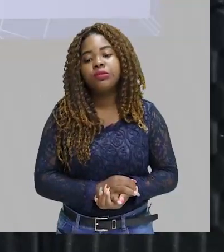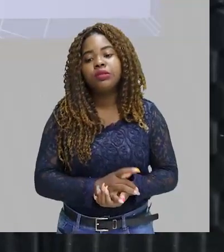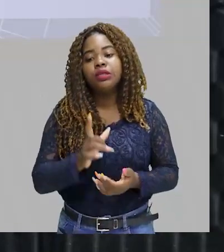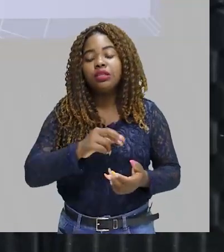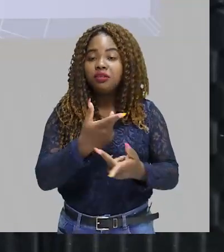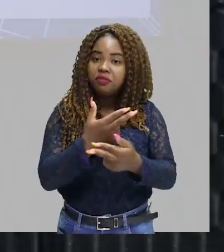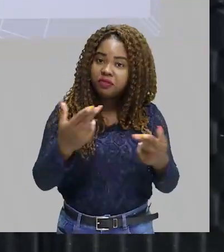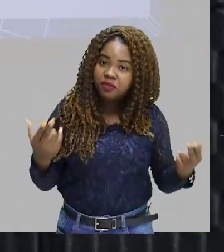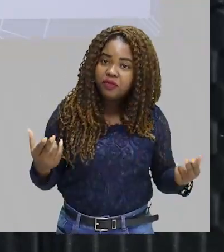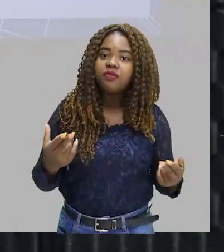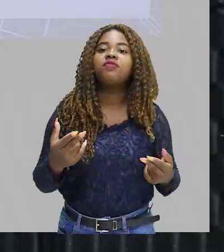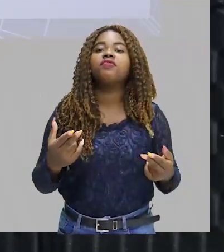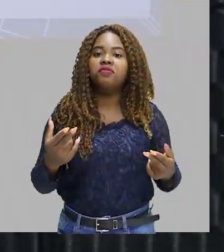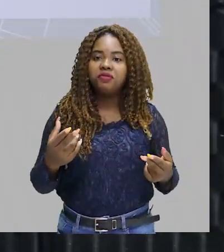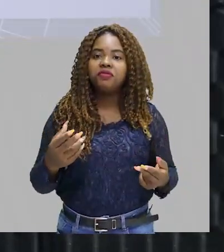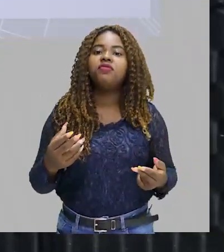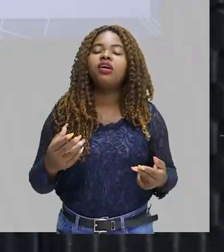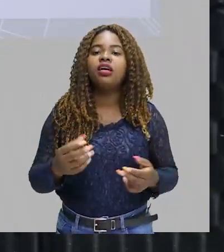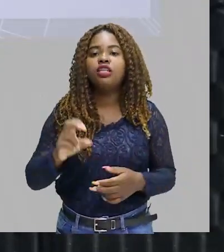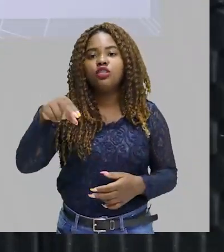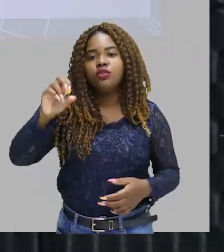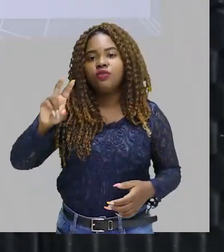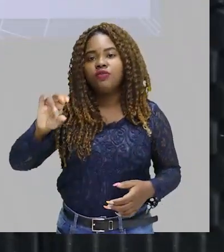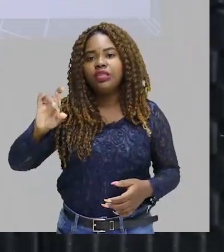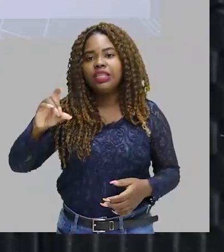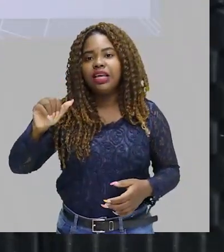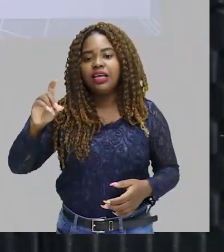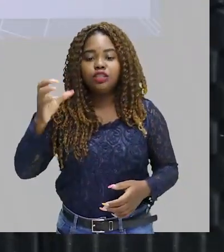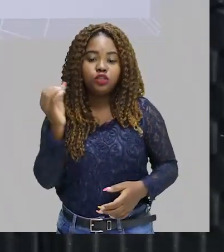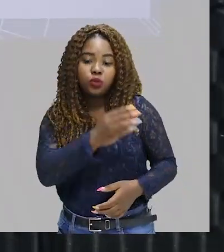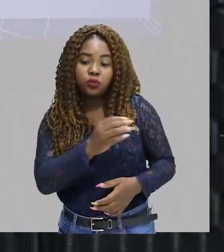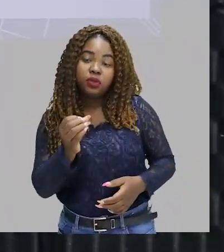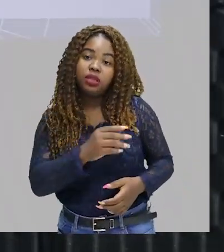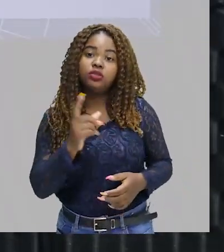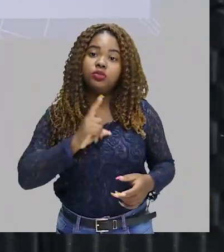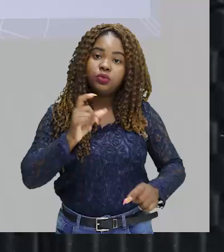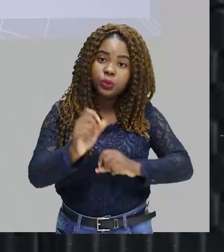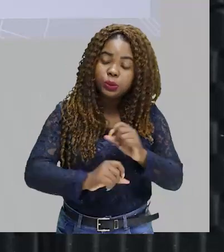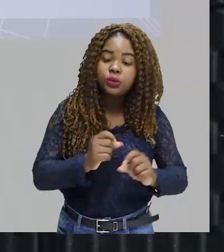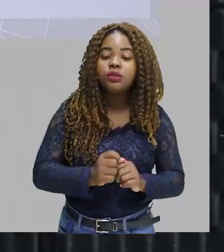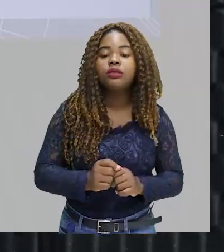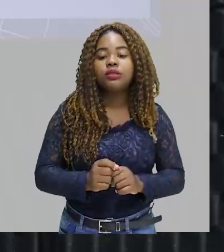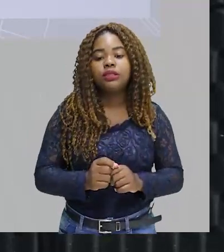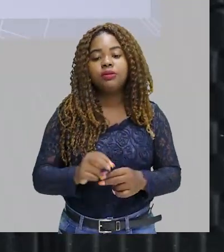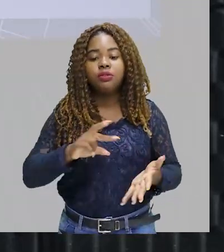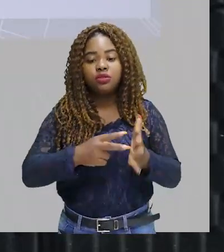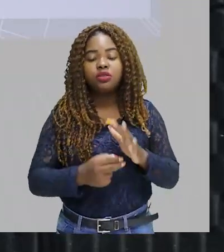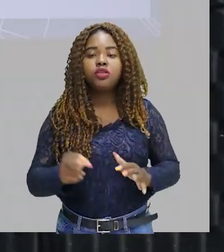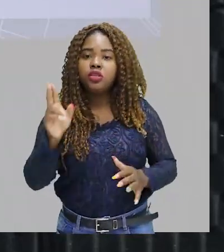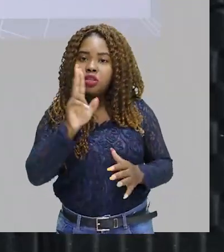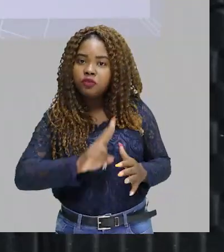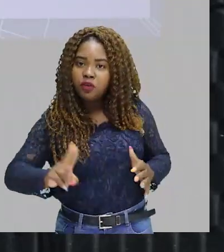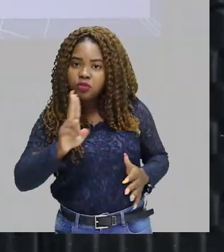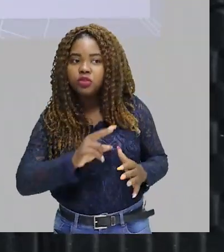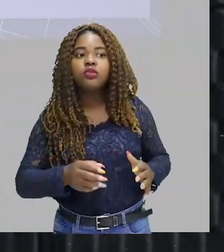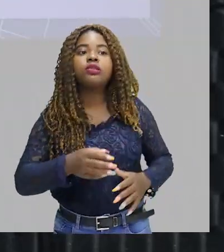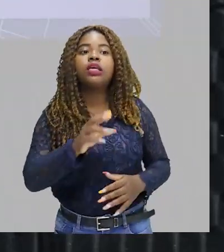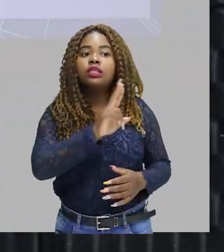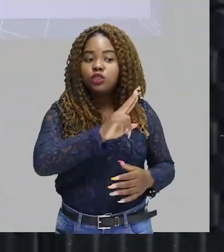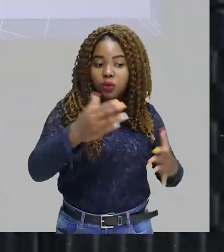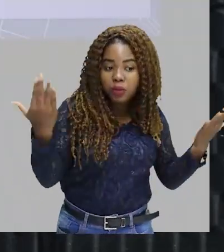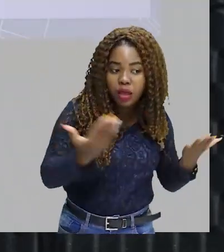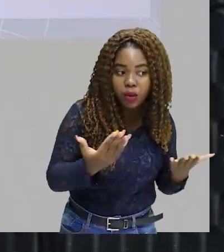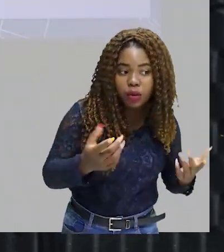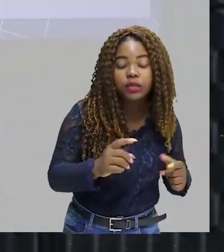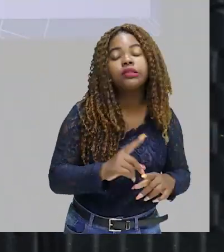muitas novidades, né? Mas não significa que o Facebook vai utilizar este nome agora, é só em relação às empresas